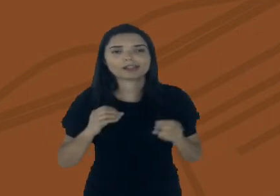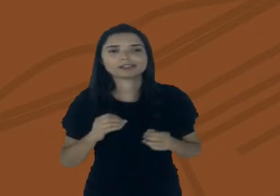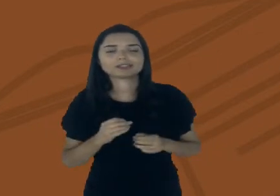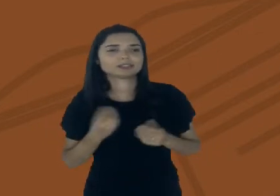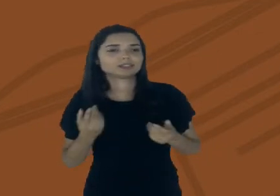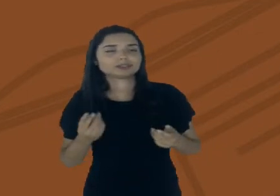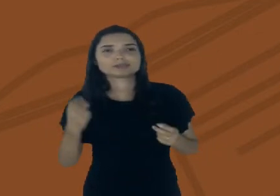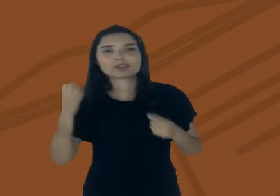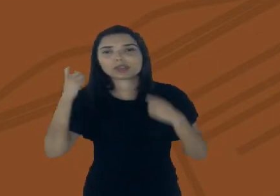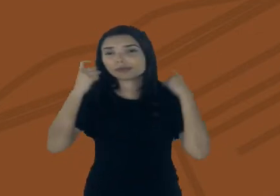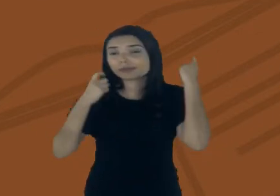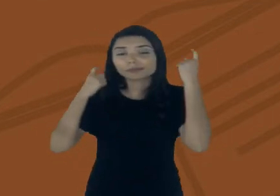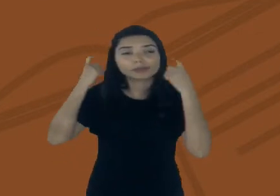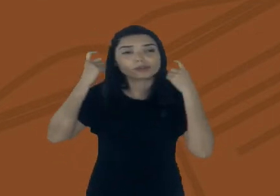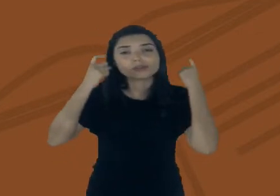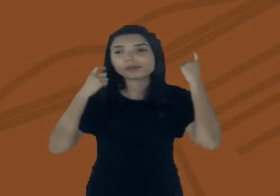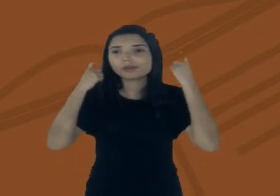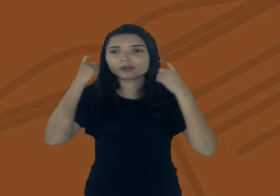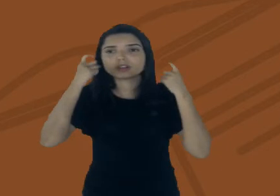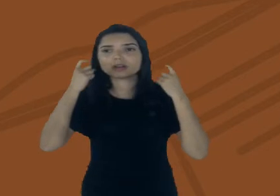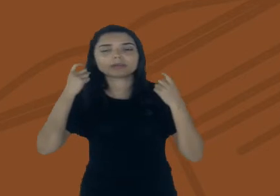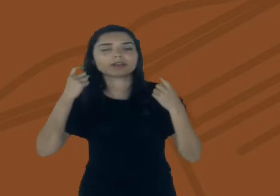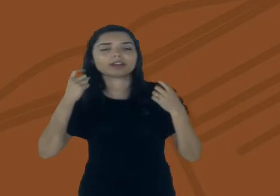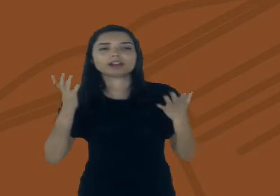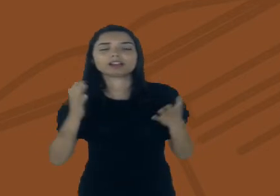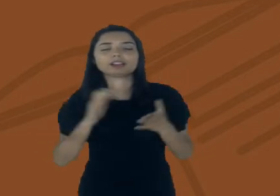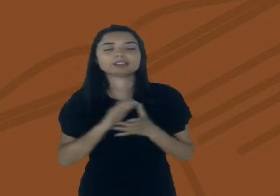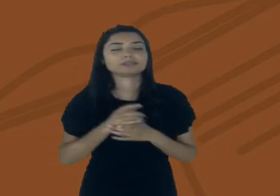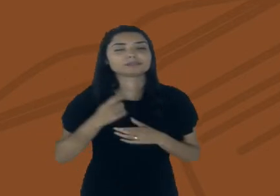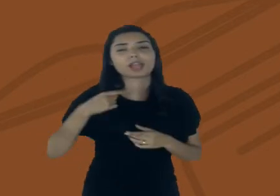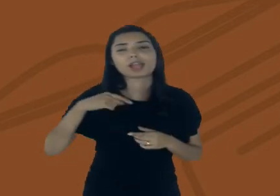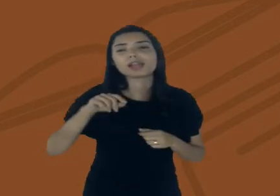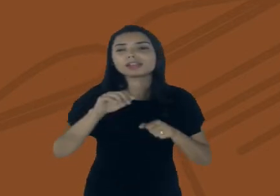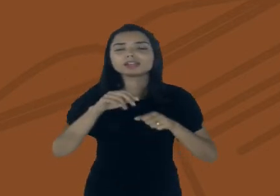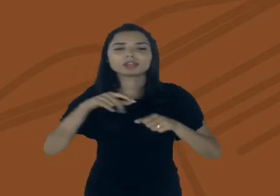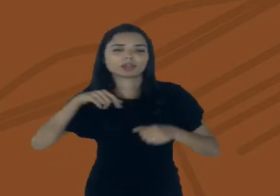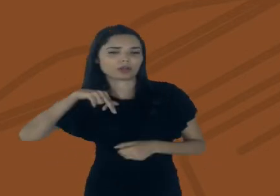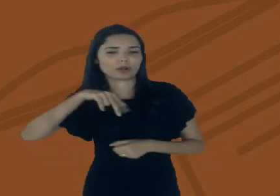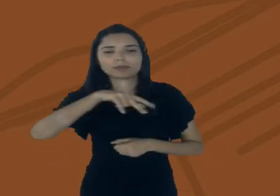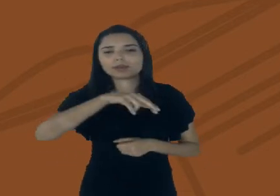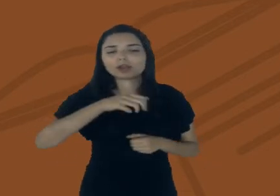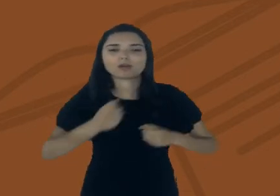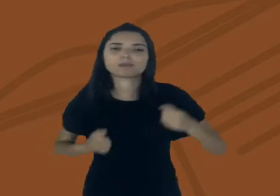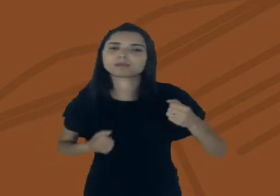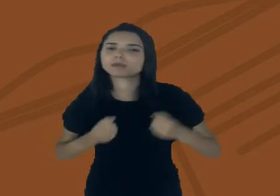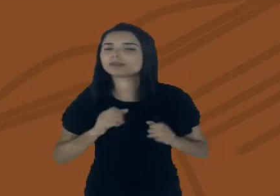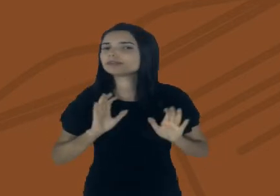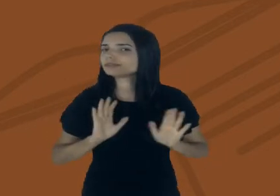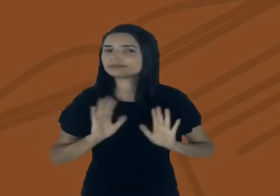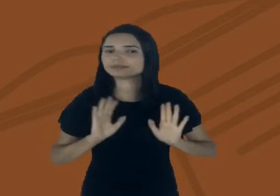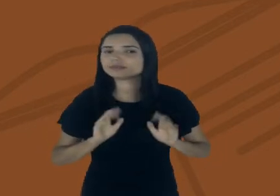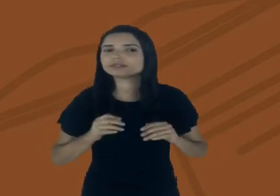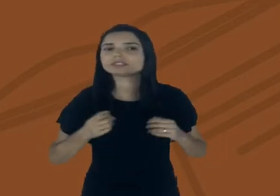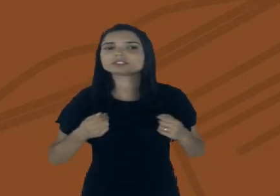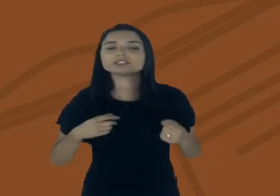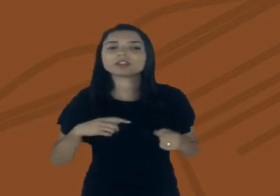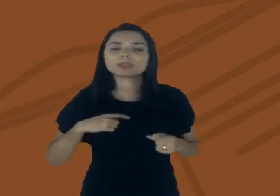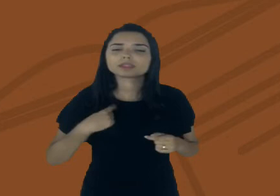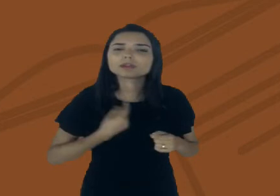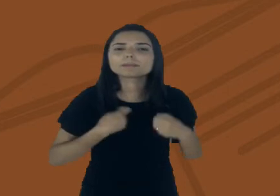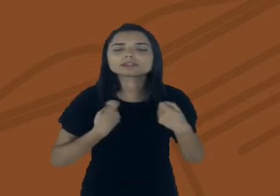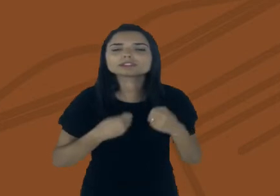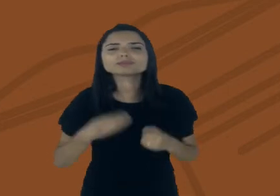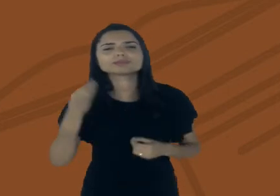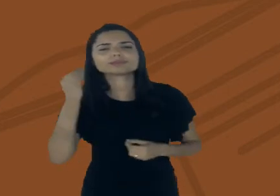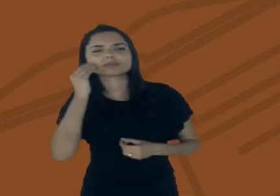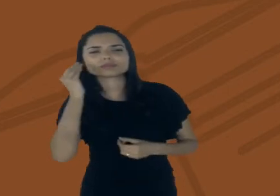caminhada diária, certo? Então aí vamos tentar, dentro das possibilidades, criar novos hábitos, né? Para a